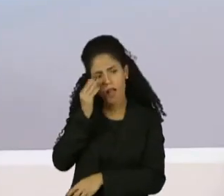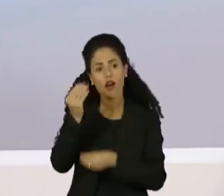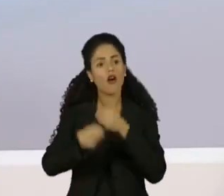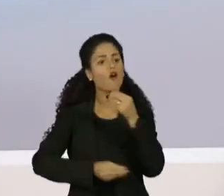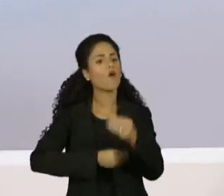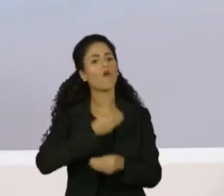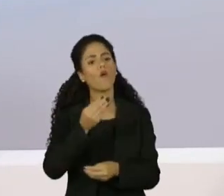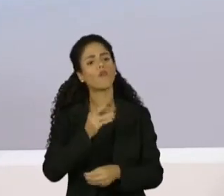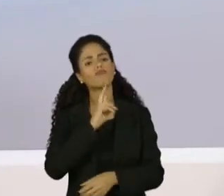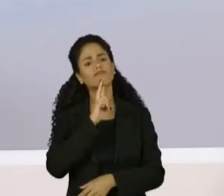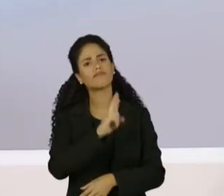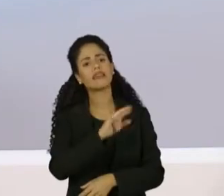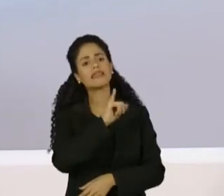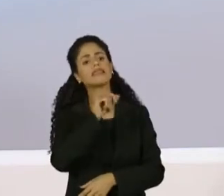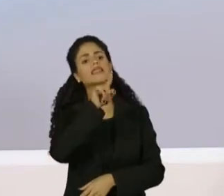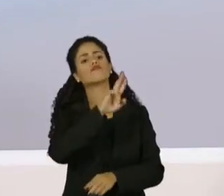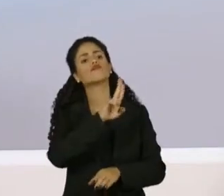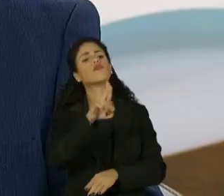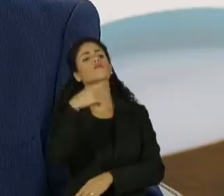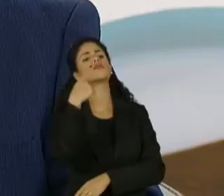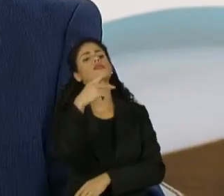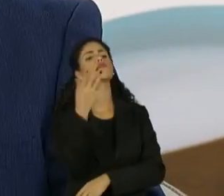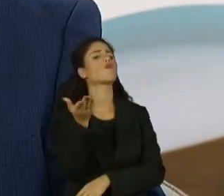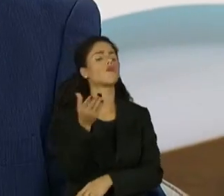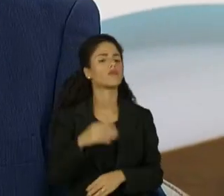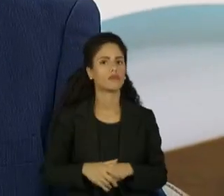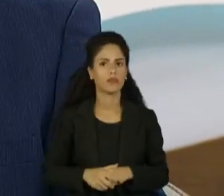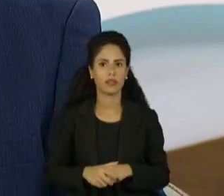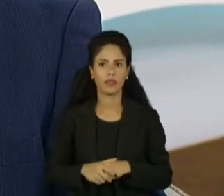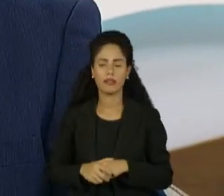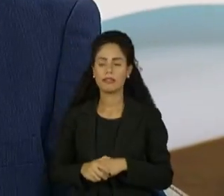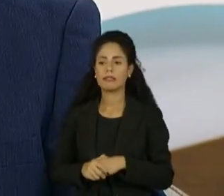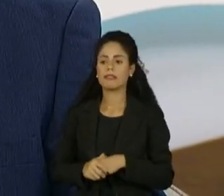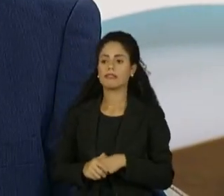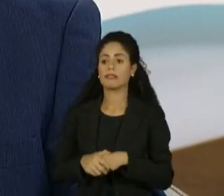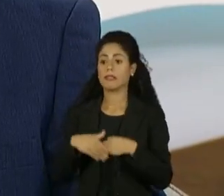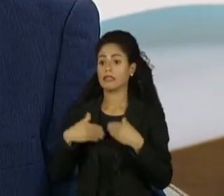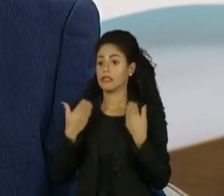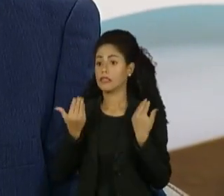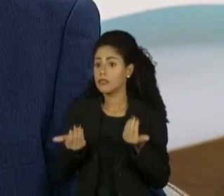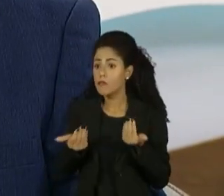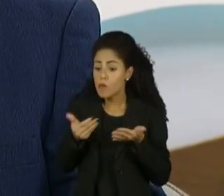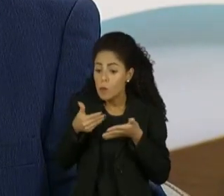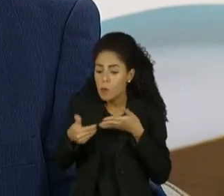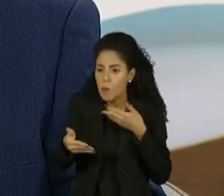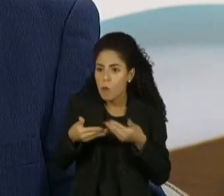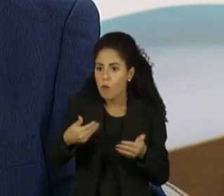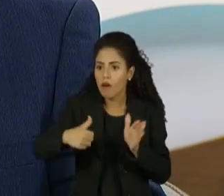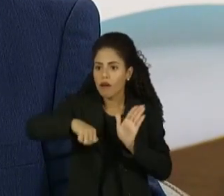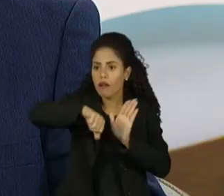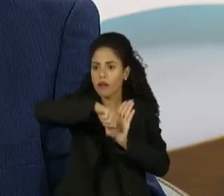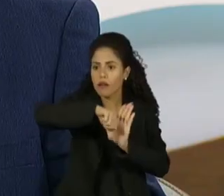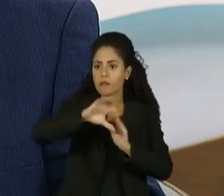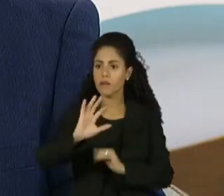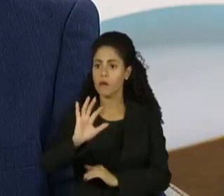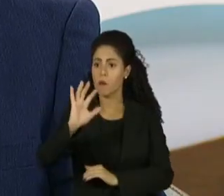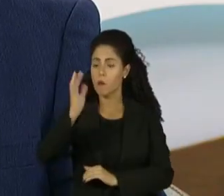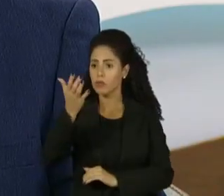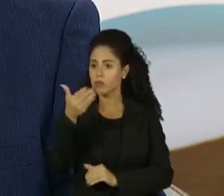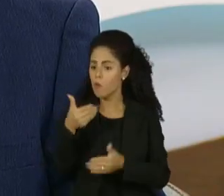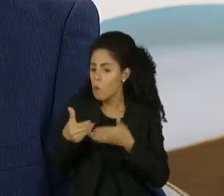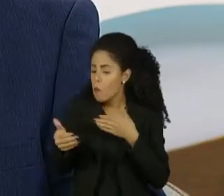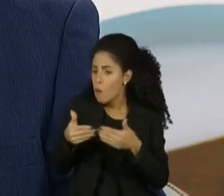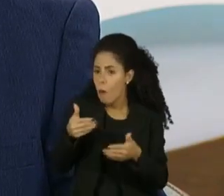a resposta, se o senhor estiver nessa lista. Eu acho que qualquer ilícito, Elana, qualquer crime que porventura tenha sido cometido por